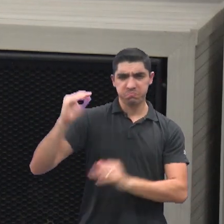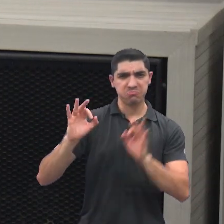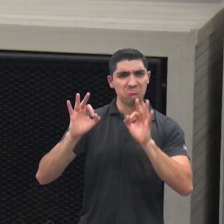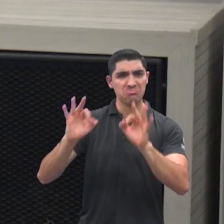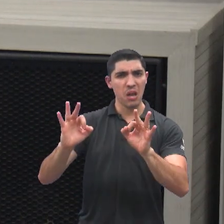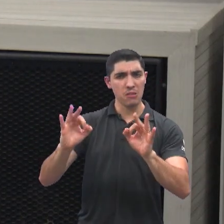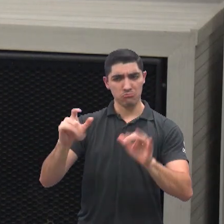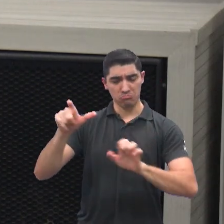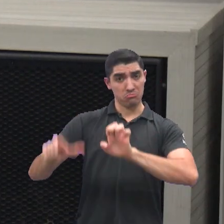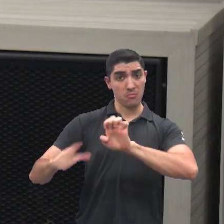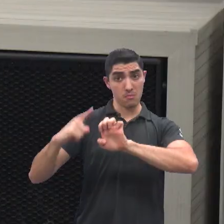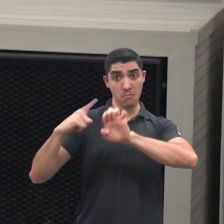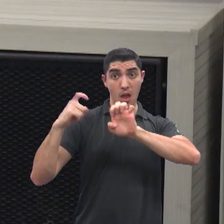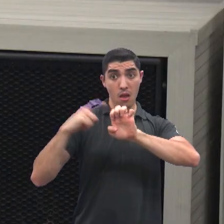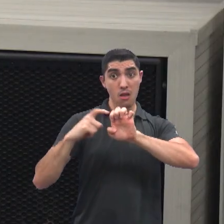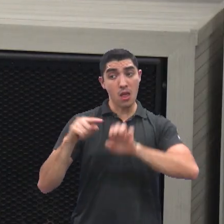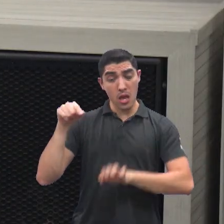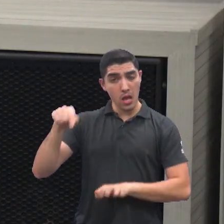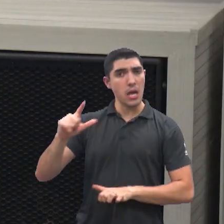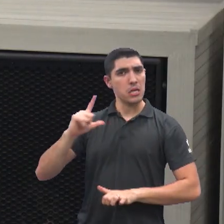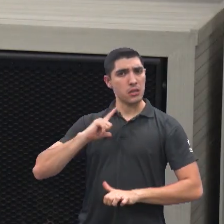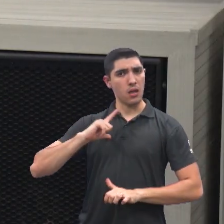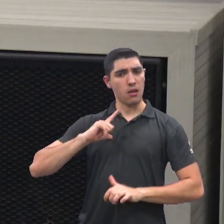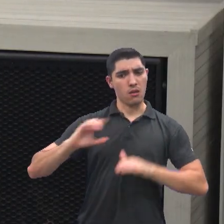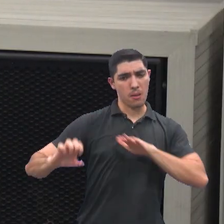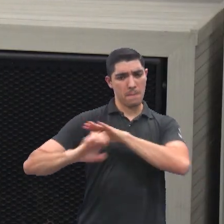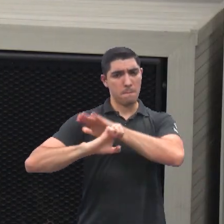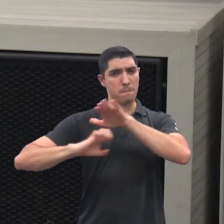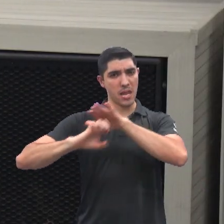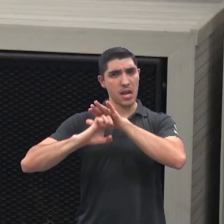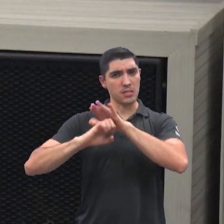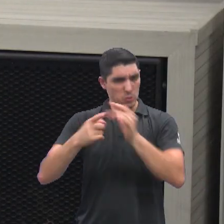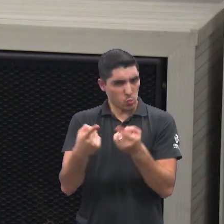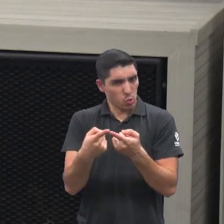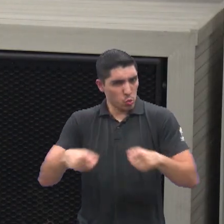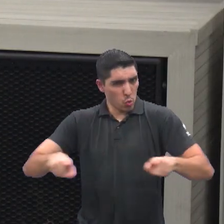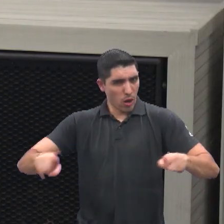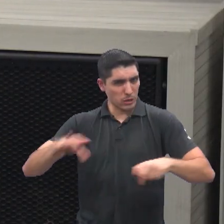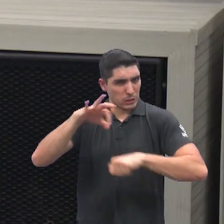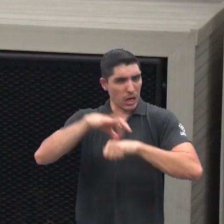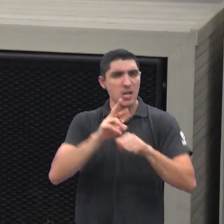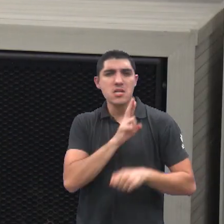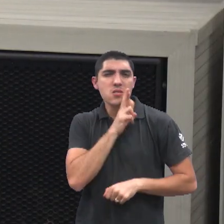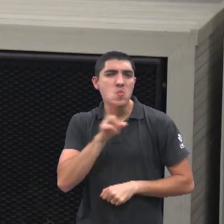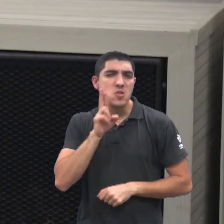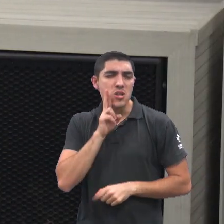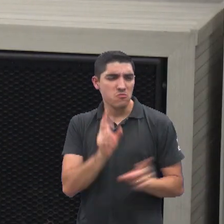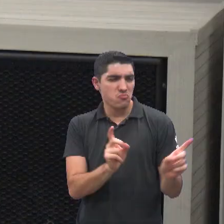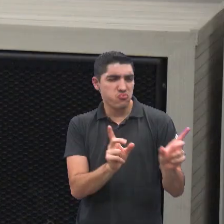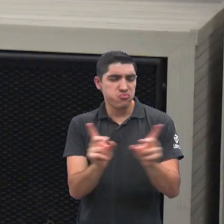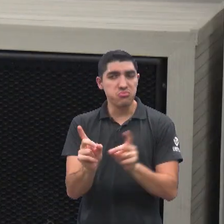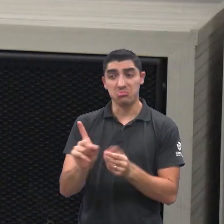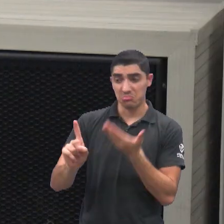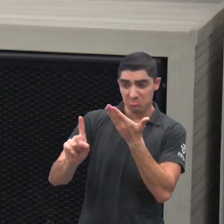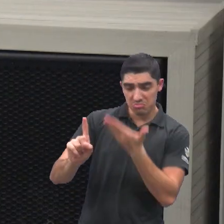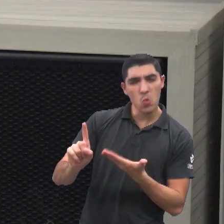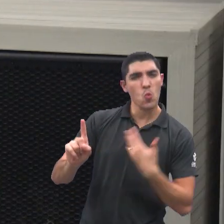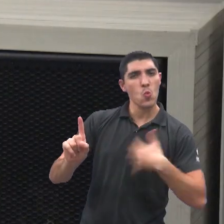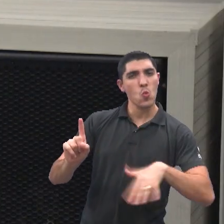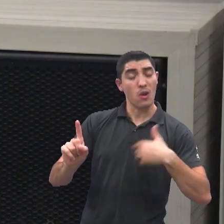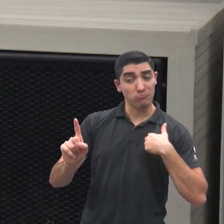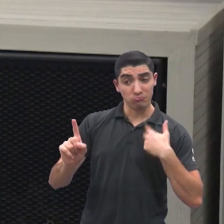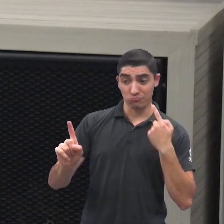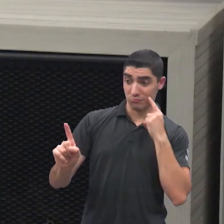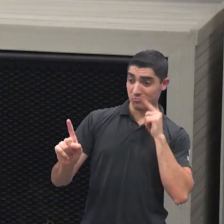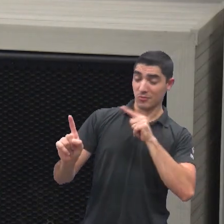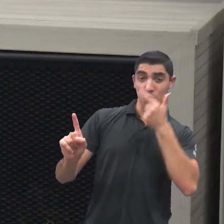que gera emprego, gera renda, gera entretenimento para a população de São José. Então, aqui uma honra poder reencontrá-lo